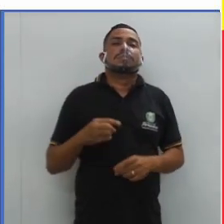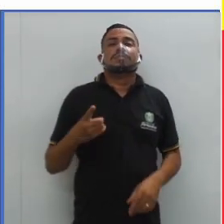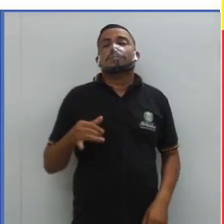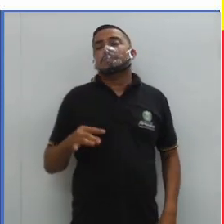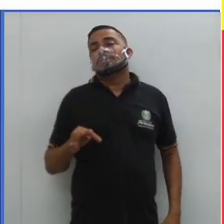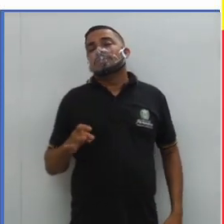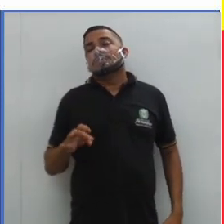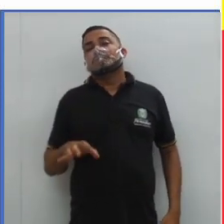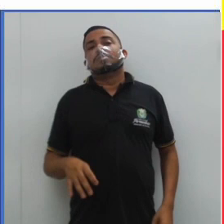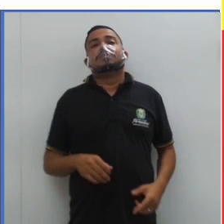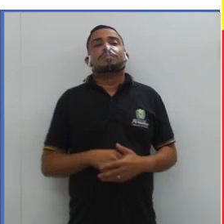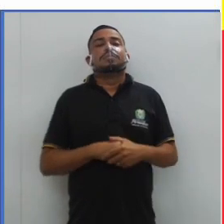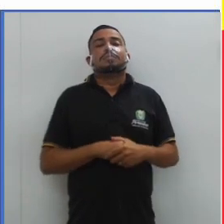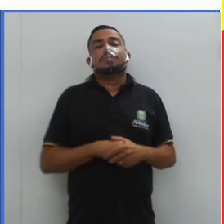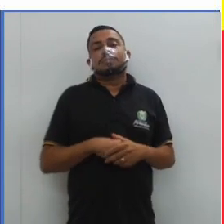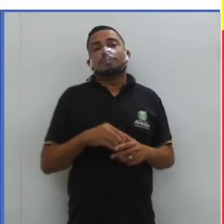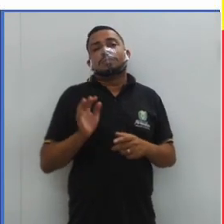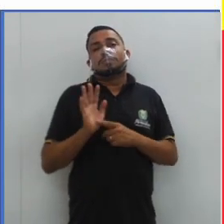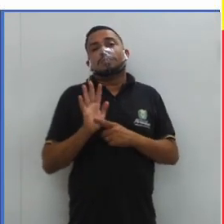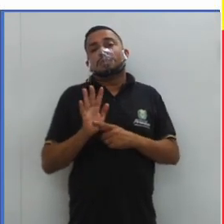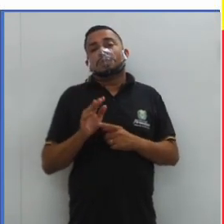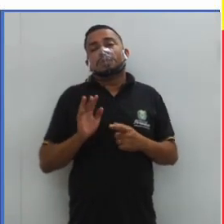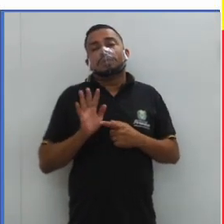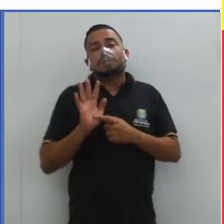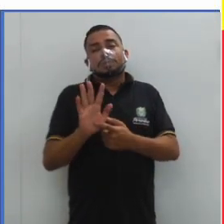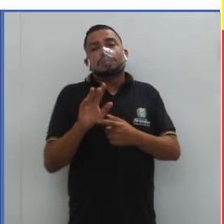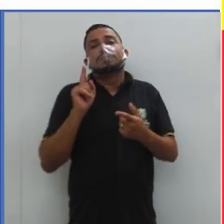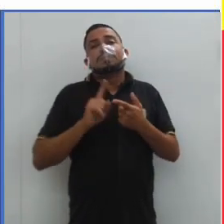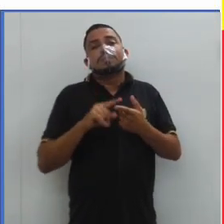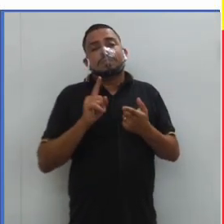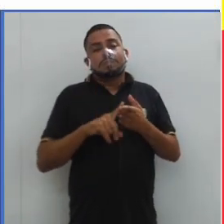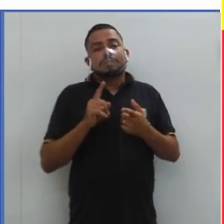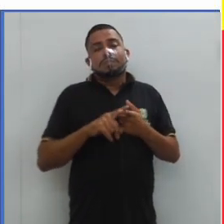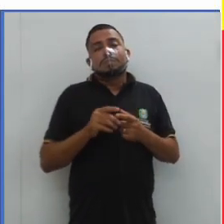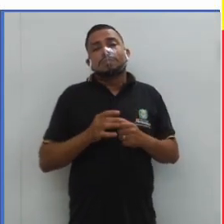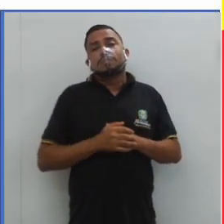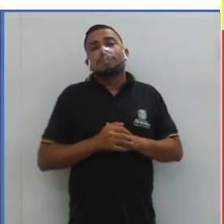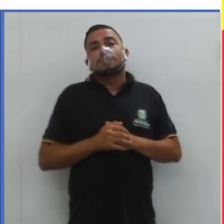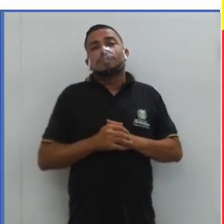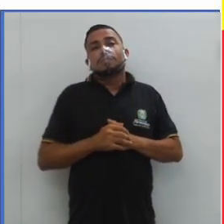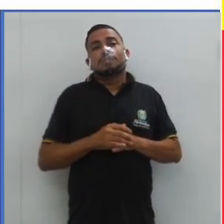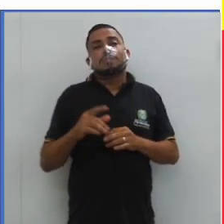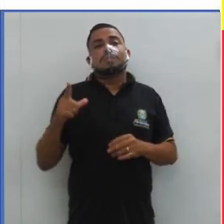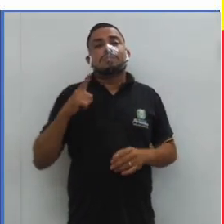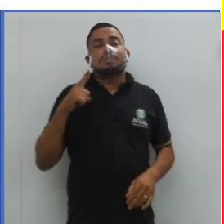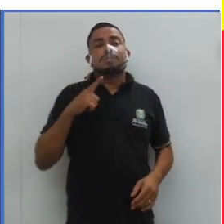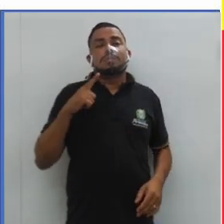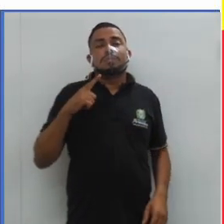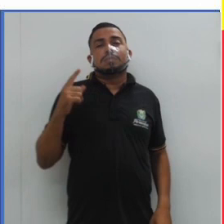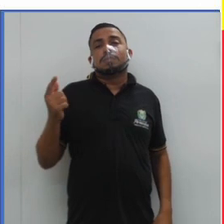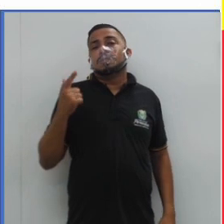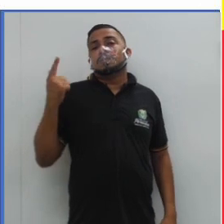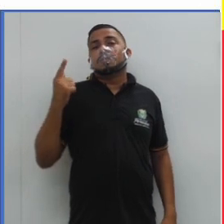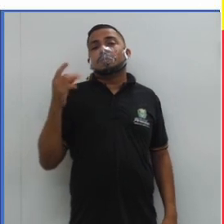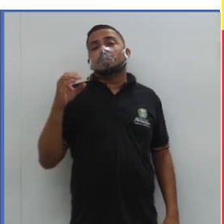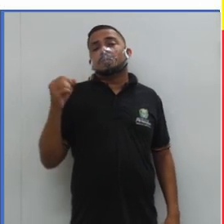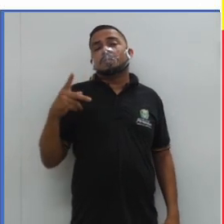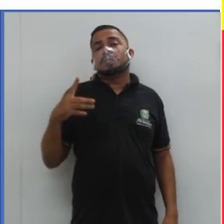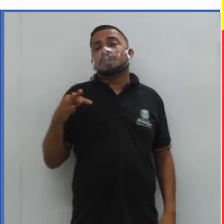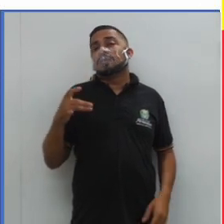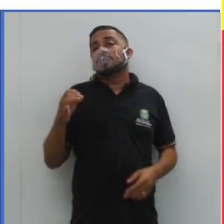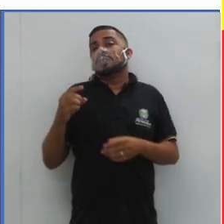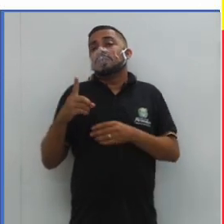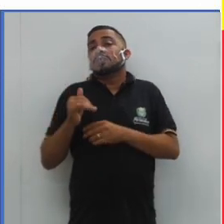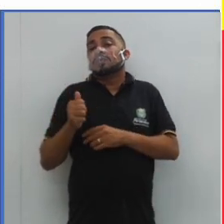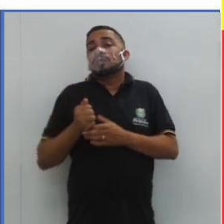da cena, certo? E na imagem também eu trouxe para vocês observarem que é o Alto da Compadecida, que é um